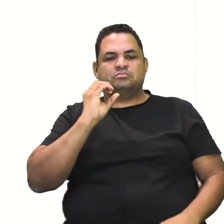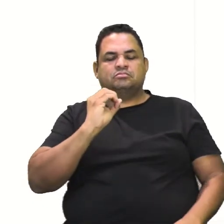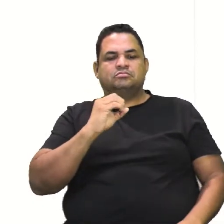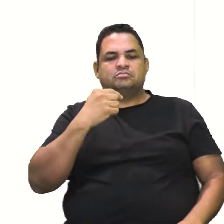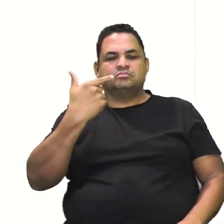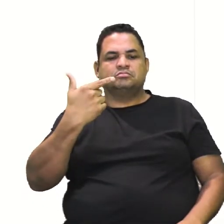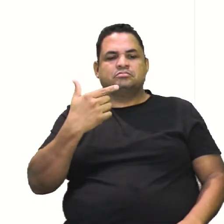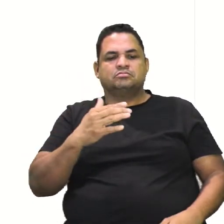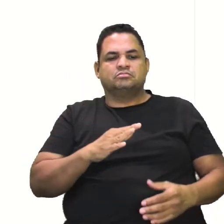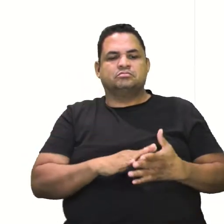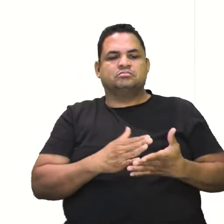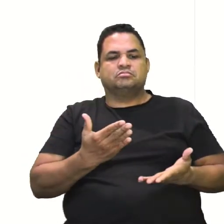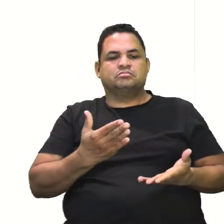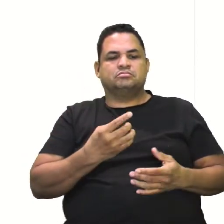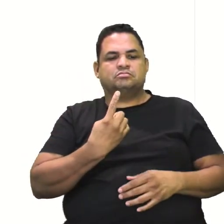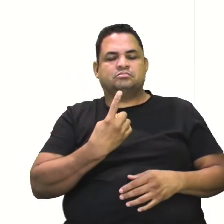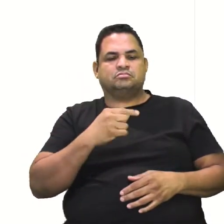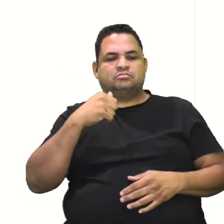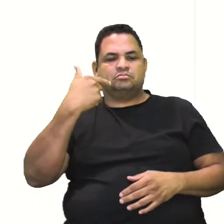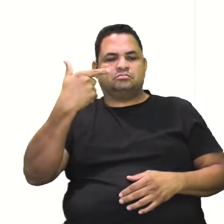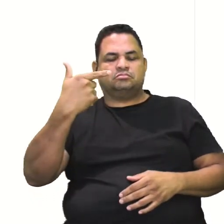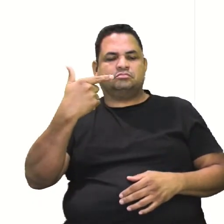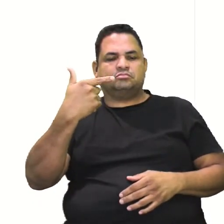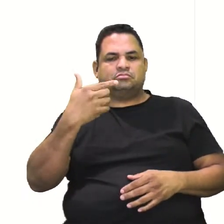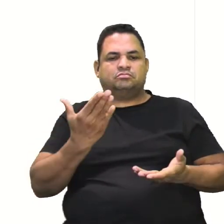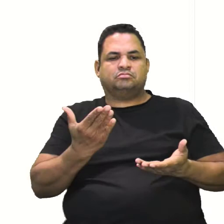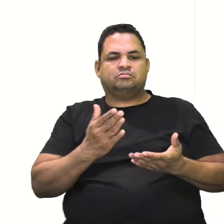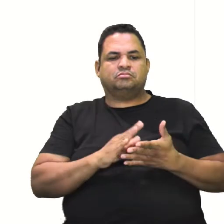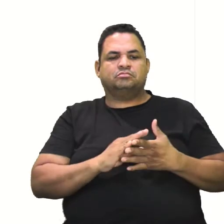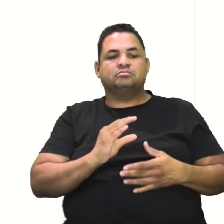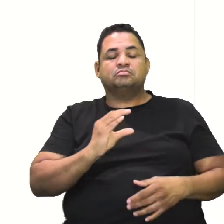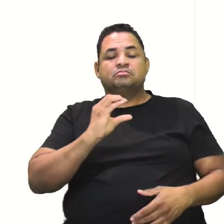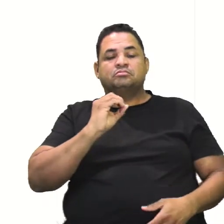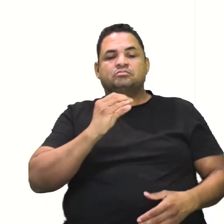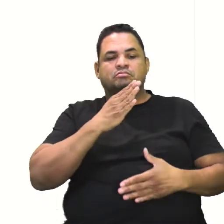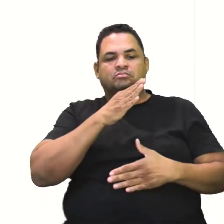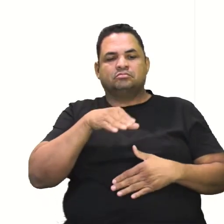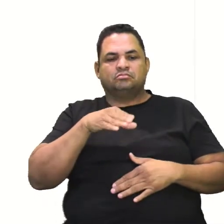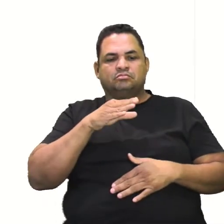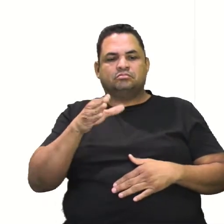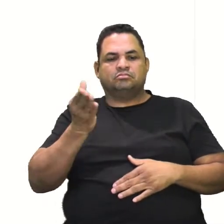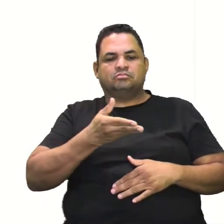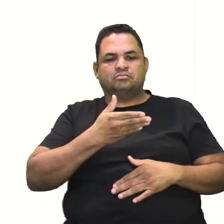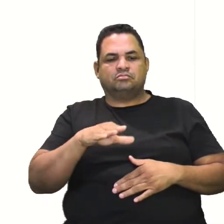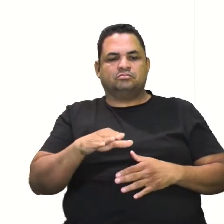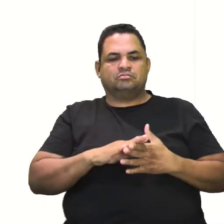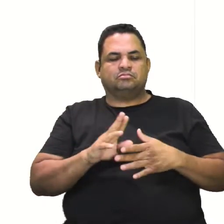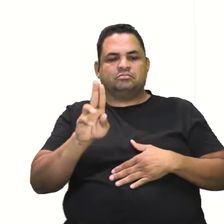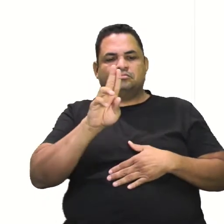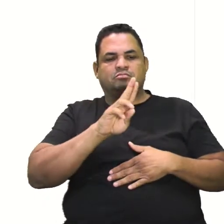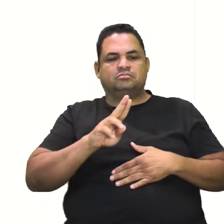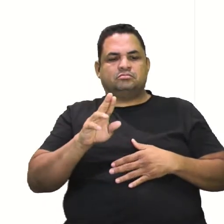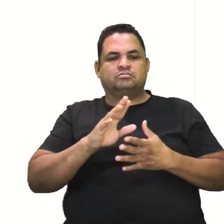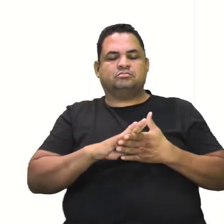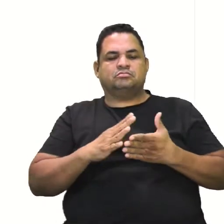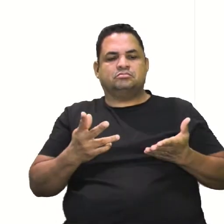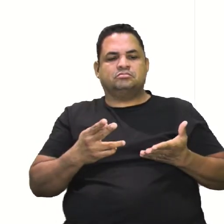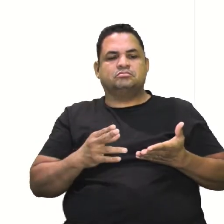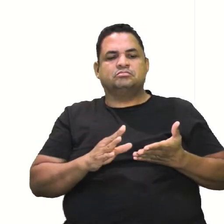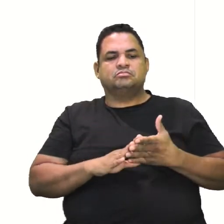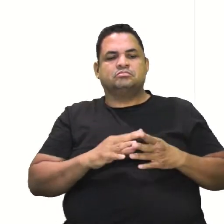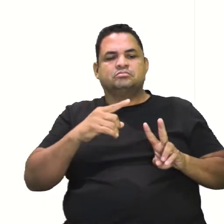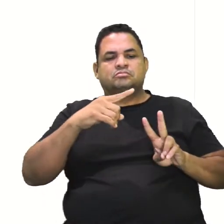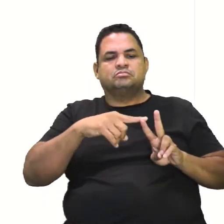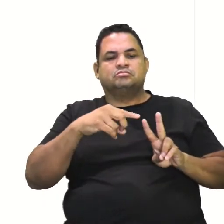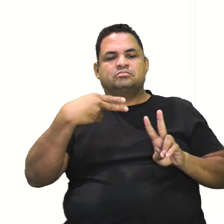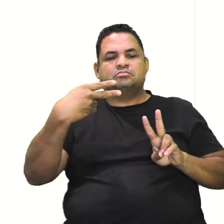ao quadrado. Então, eu fiquei com 1 ao quadrado, né? 0 a gente elimina. Aqui a gente pode aplicar a nossa propriedade, ou